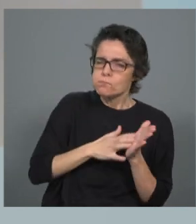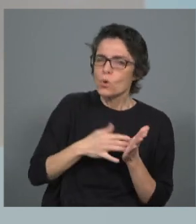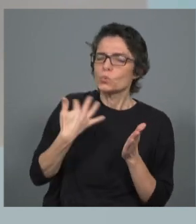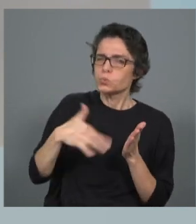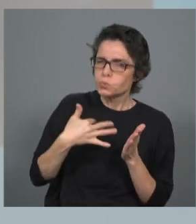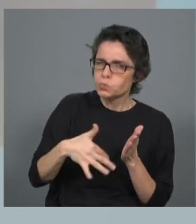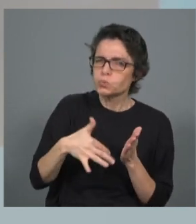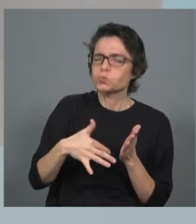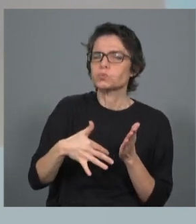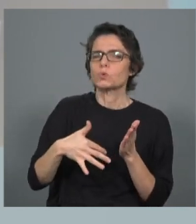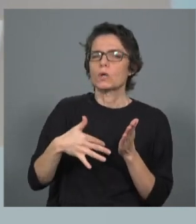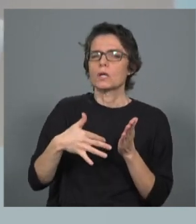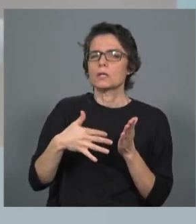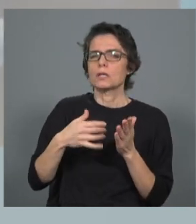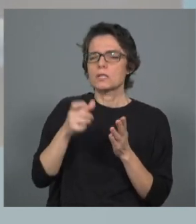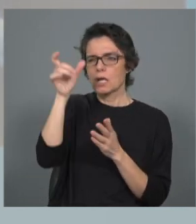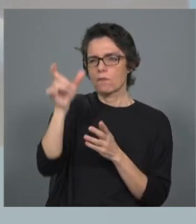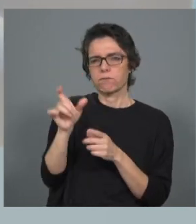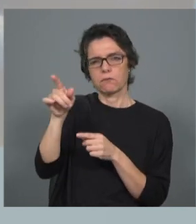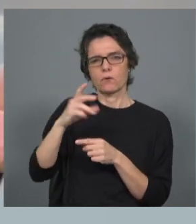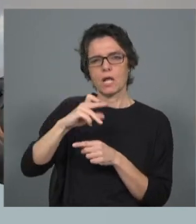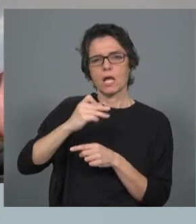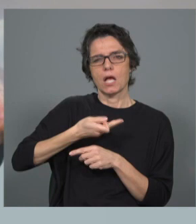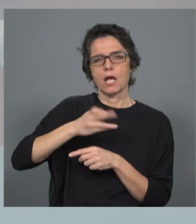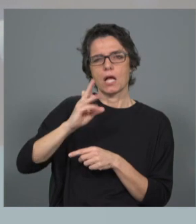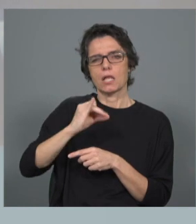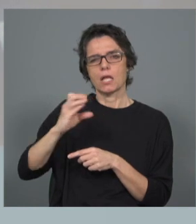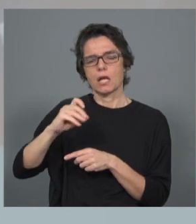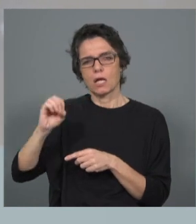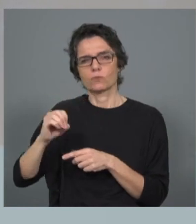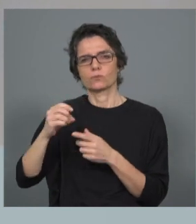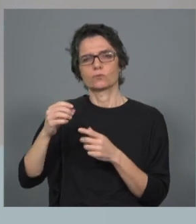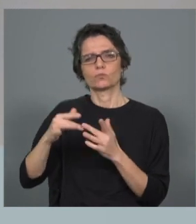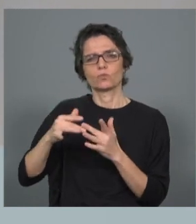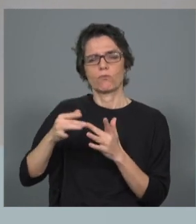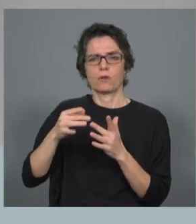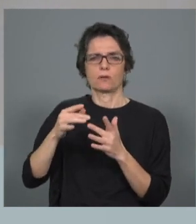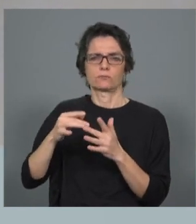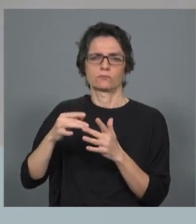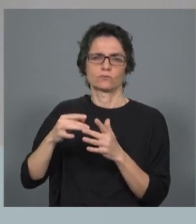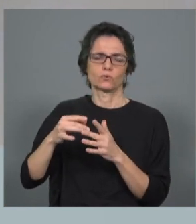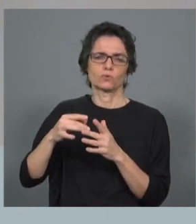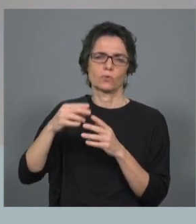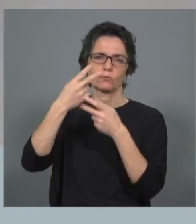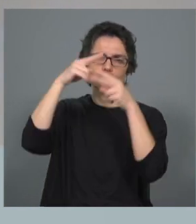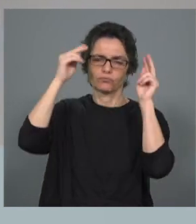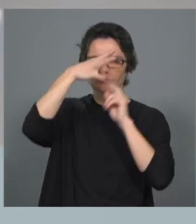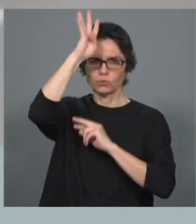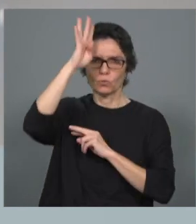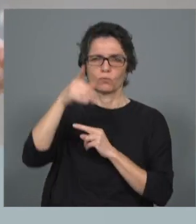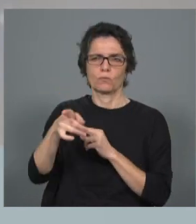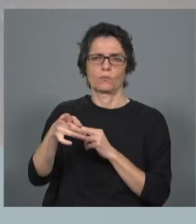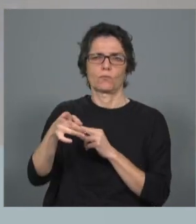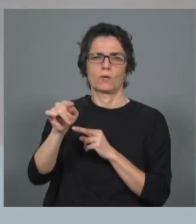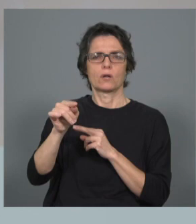Yourcenar sobre a figura de Adriano, até no contacto difícil daquele tempo do Império Romano com o cristianismo,